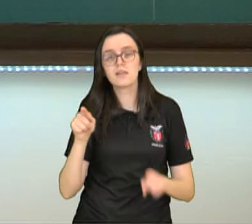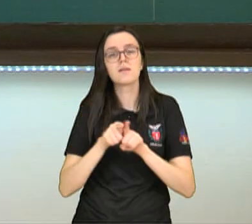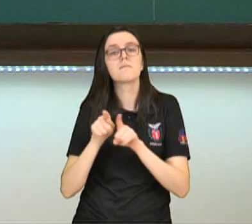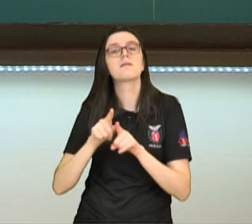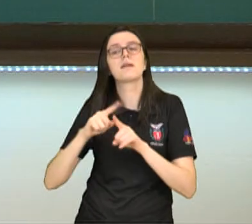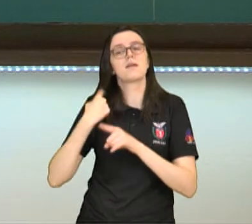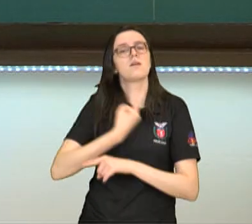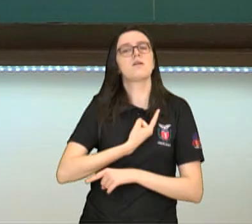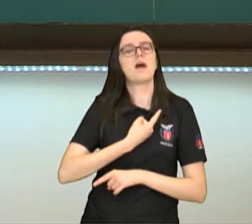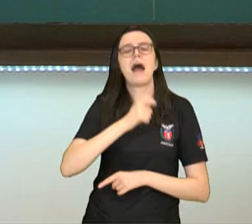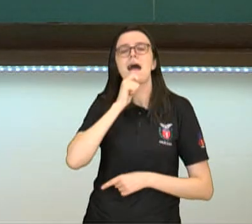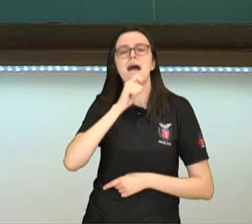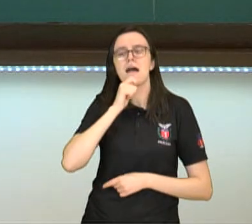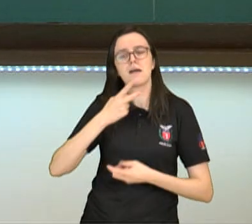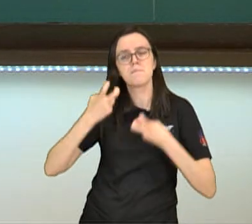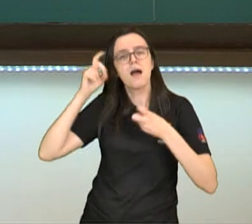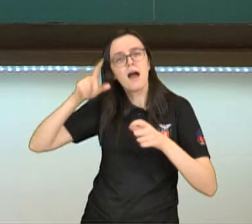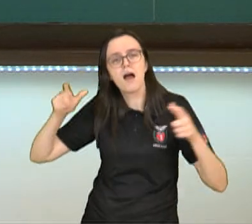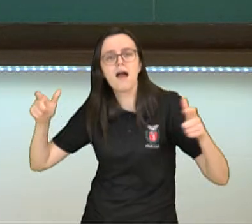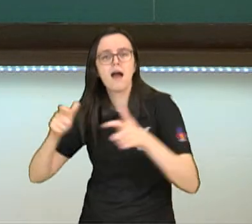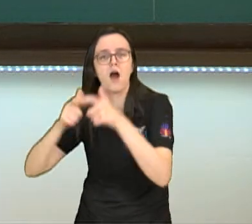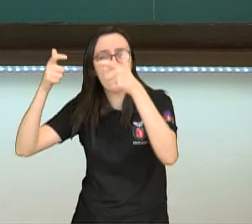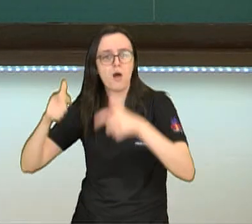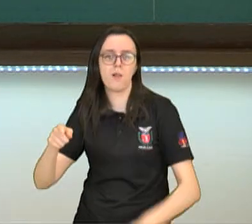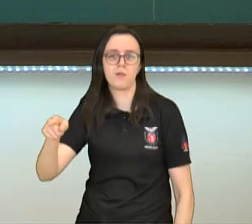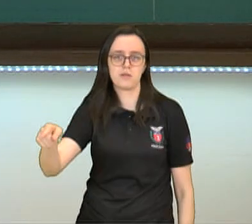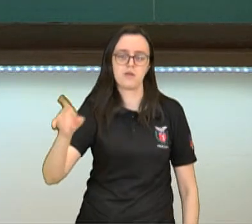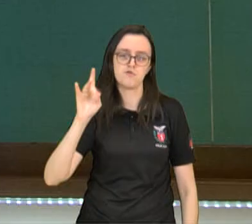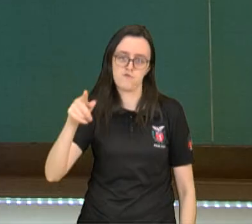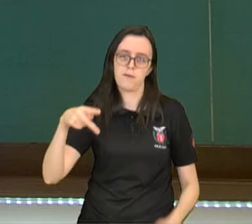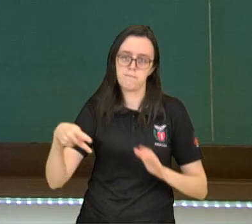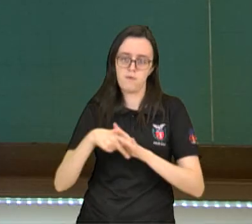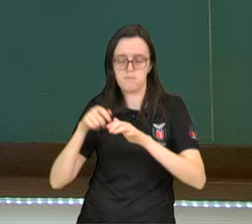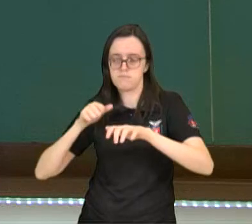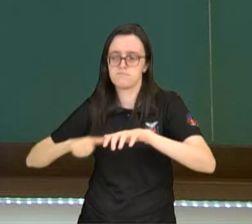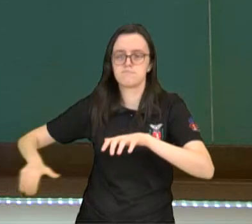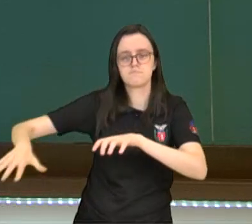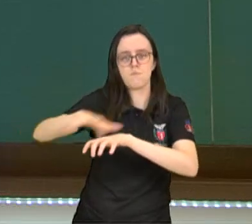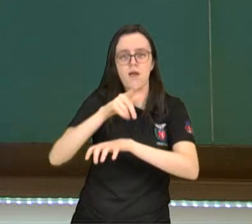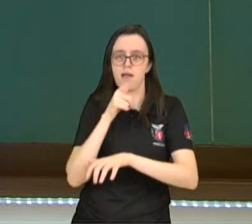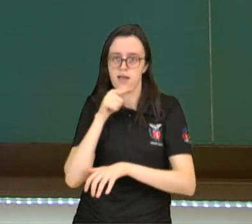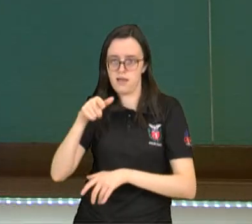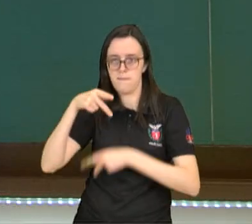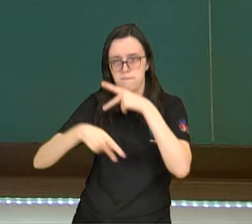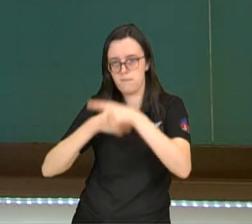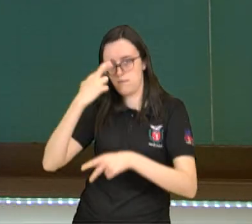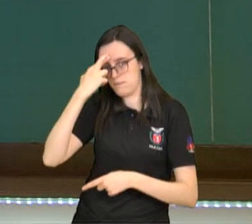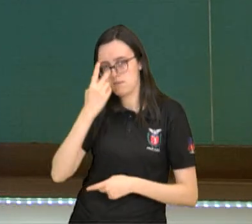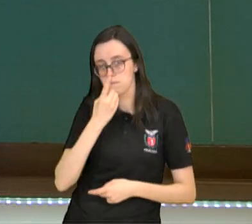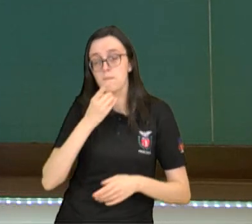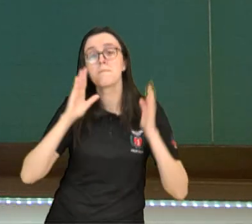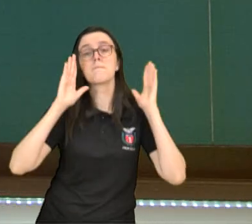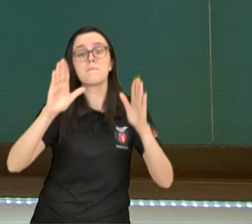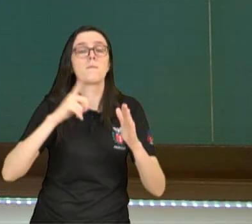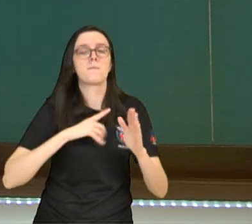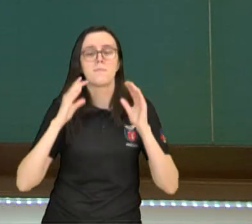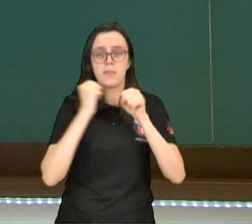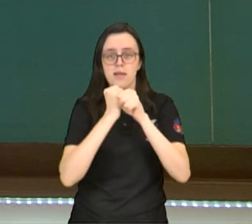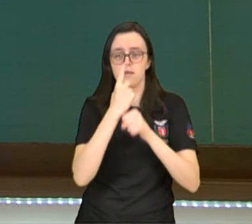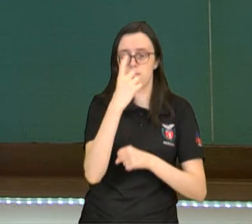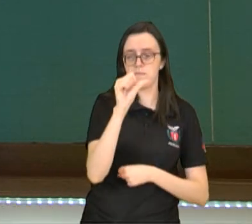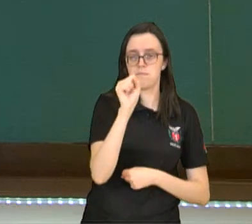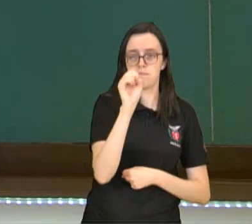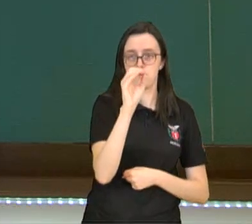mas ainda fica num caráter local, num caráter ali da ilha para o povo dominicano. Mas a partir dos anos